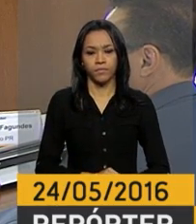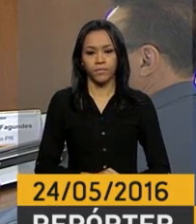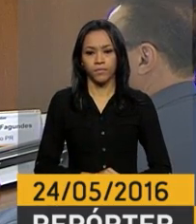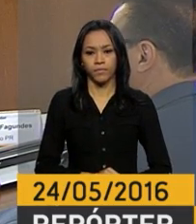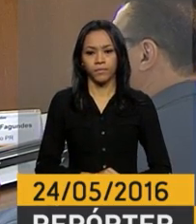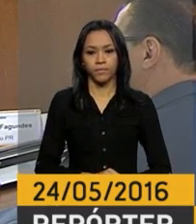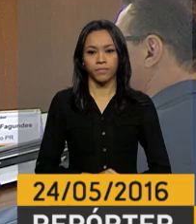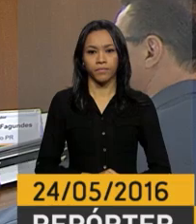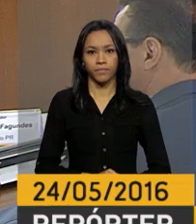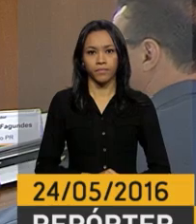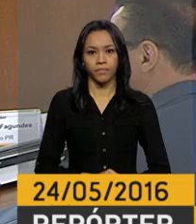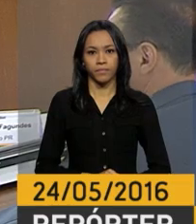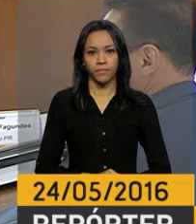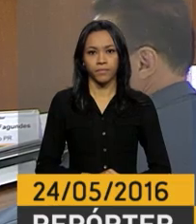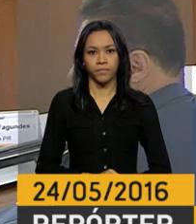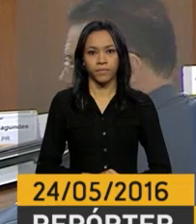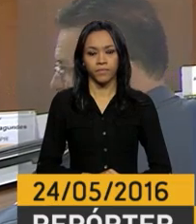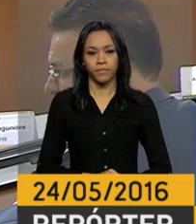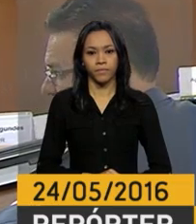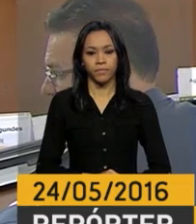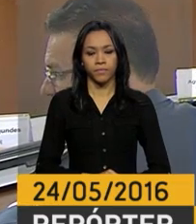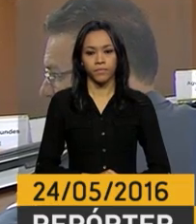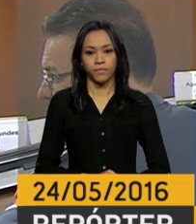Que coisa.